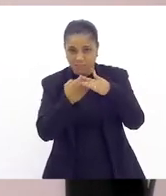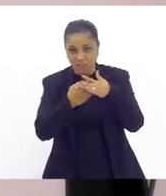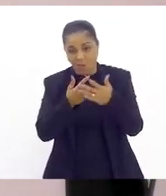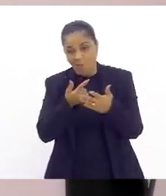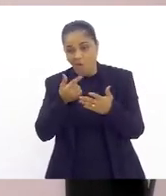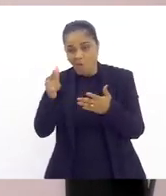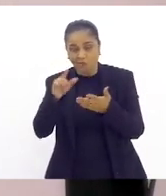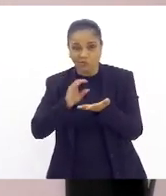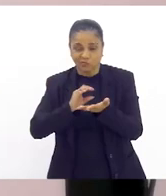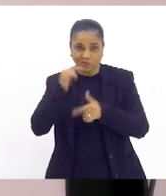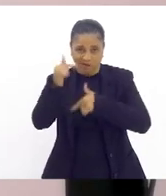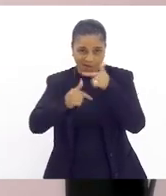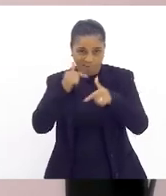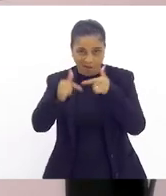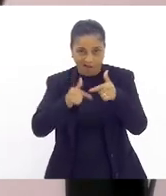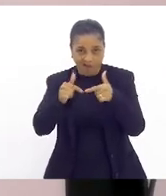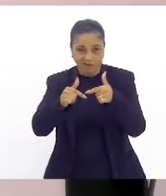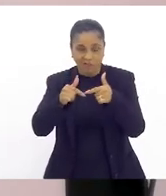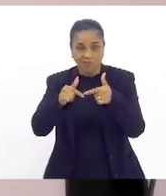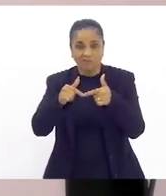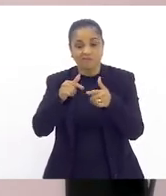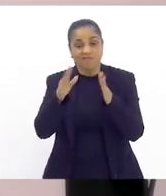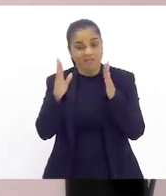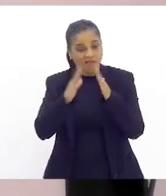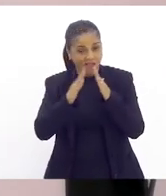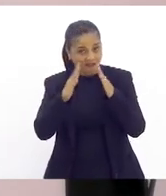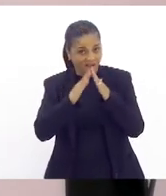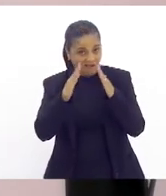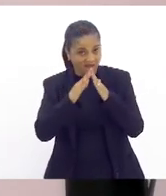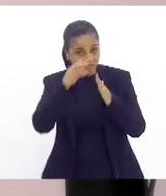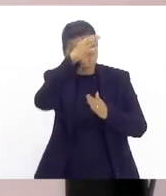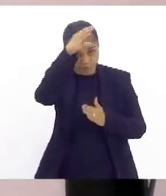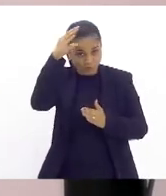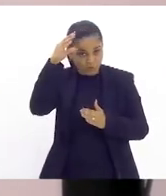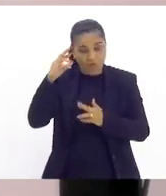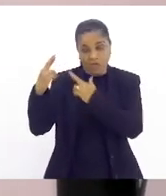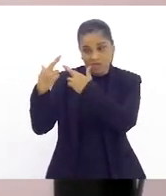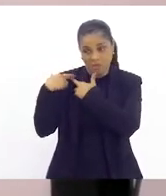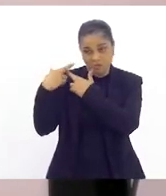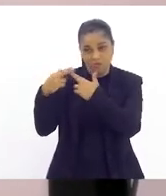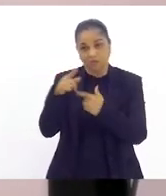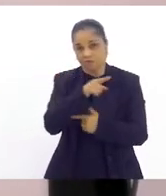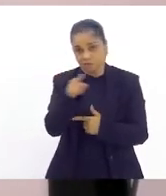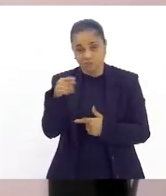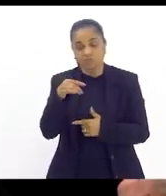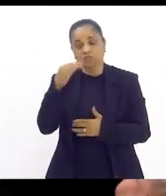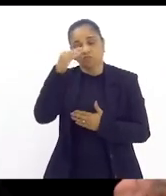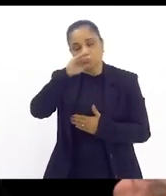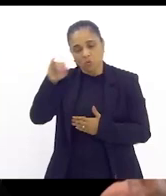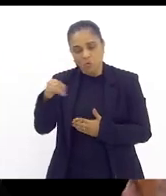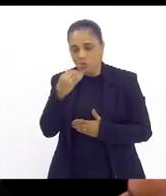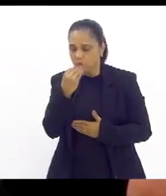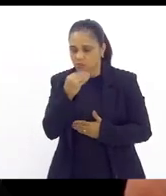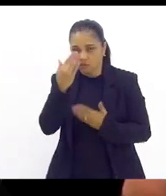na casa do Consumidor é responsabilidade dos Senhores eu agradeço a oportunidade obrigada